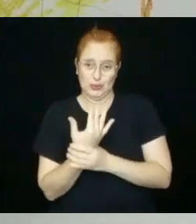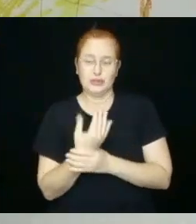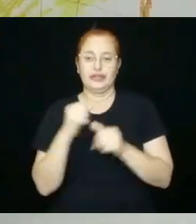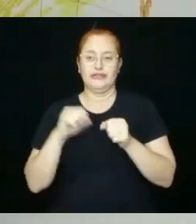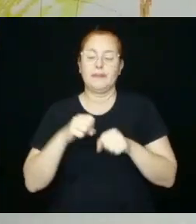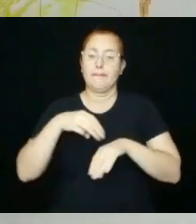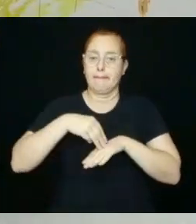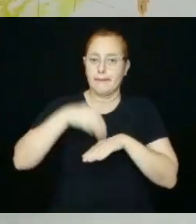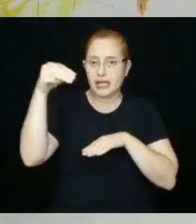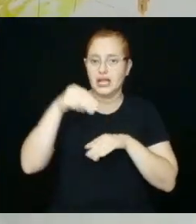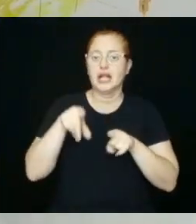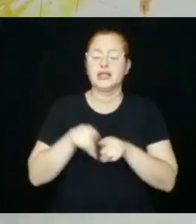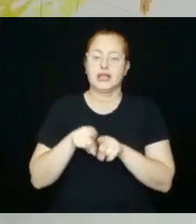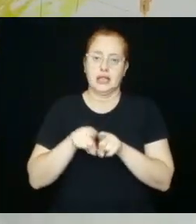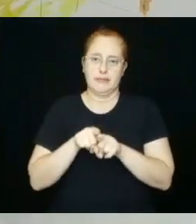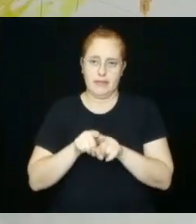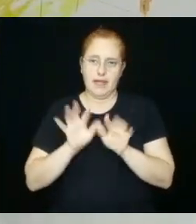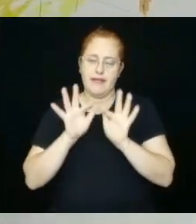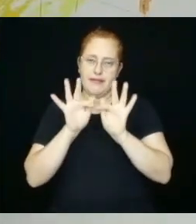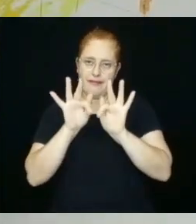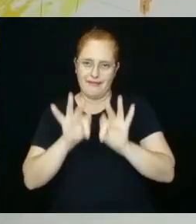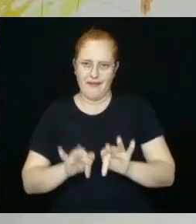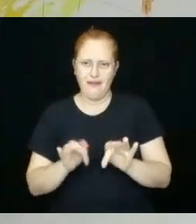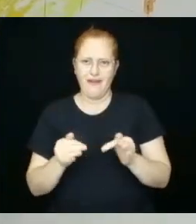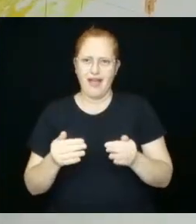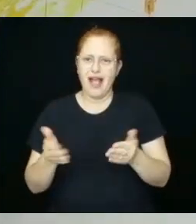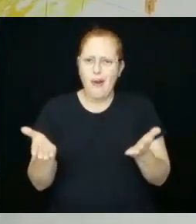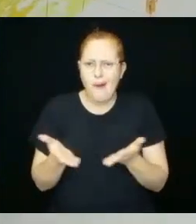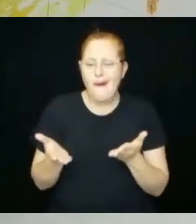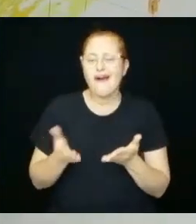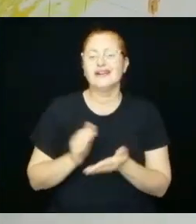fez um mestrado também lá, que ele terminou recentemente.